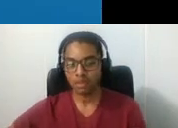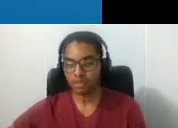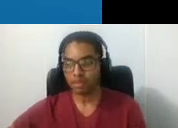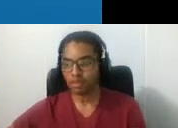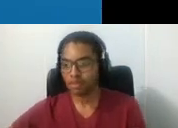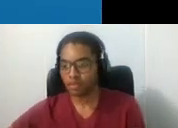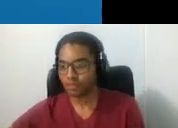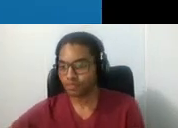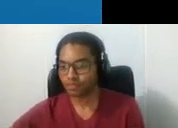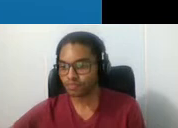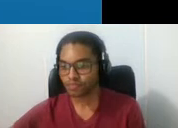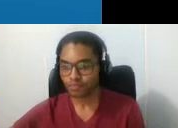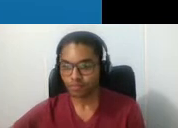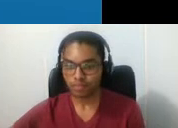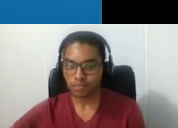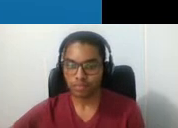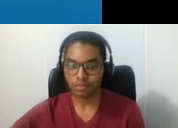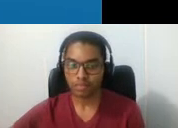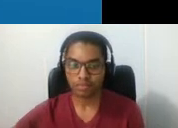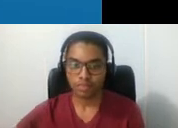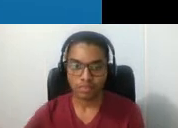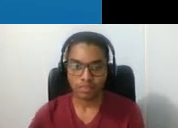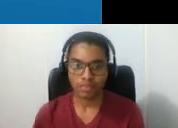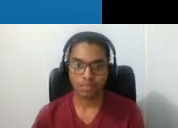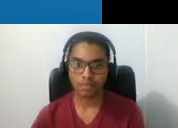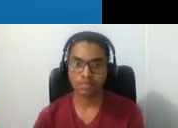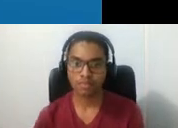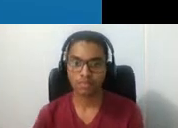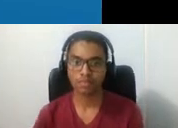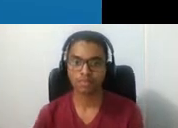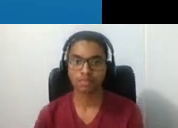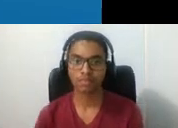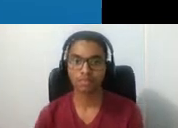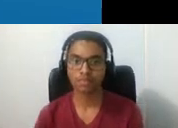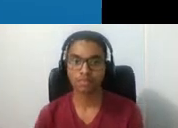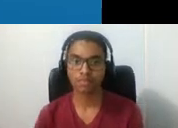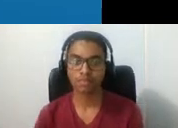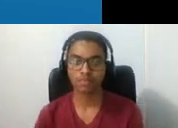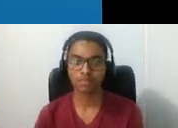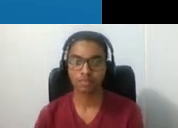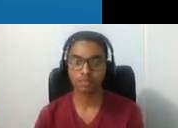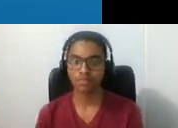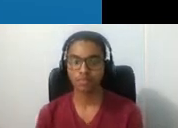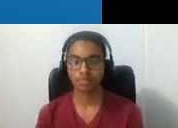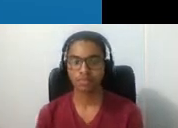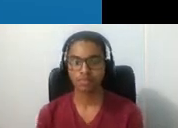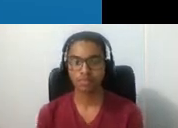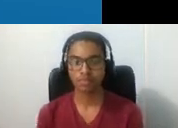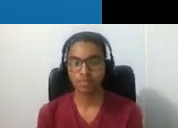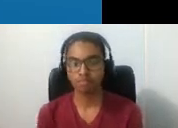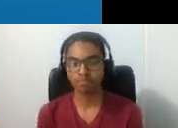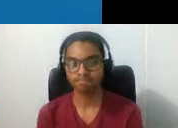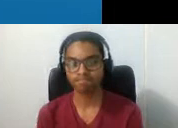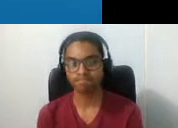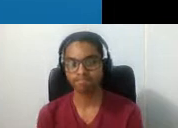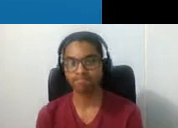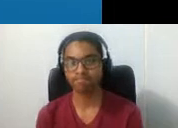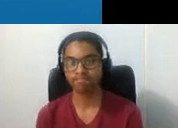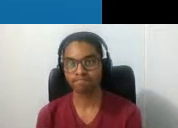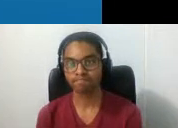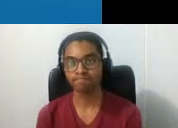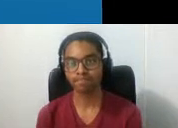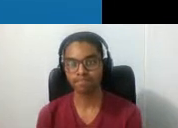algum desses caras aqui pode ser feito de alumina. Se bem que esse daqui está mais com jeito de zircônio, mas a alumina é branquinha assim também. Você consegue